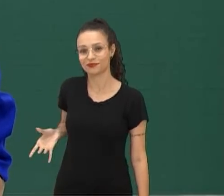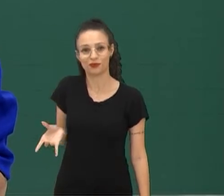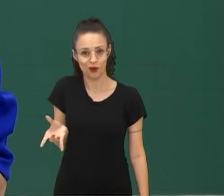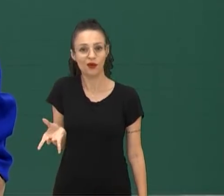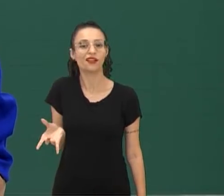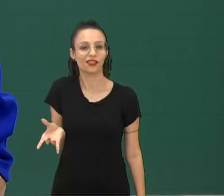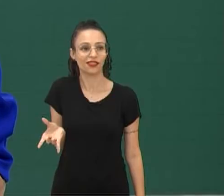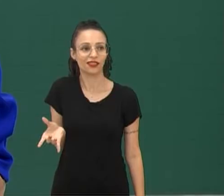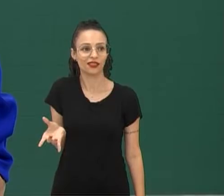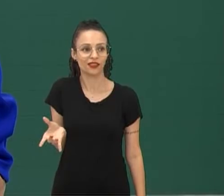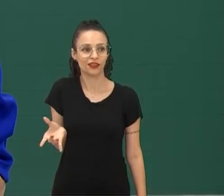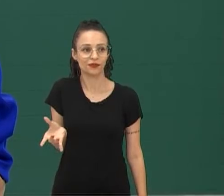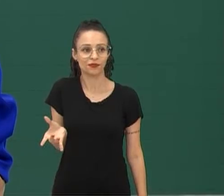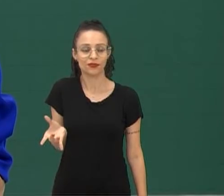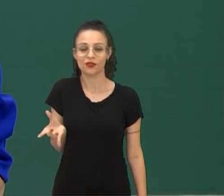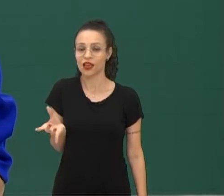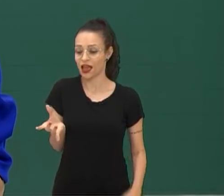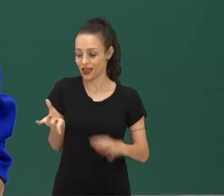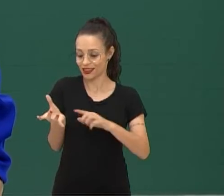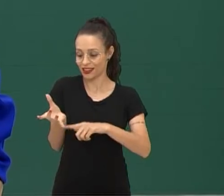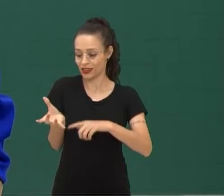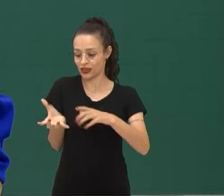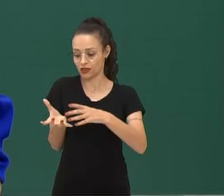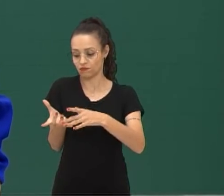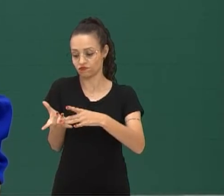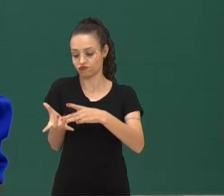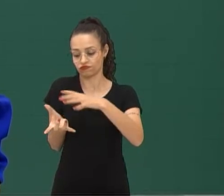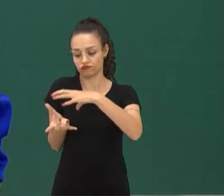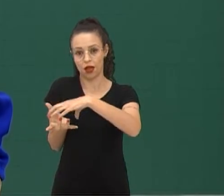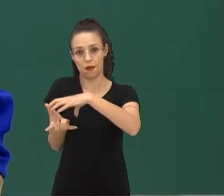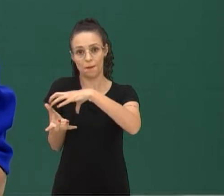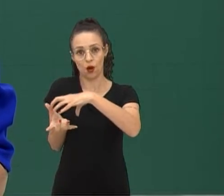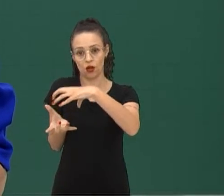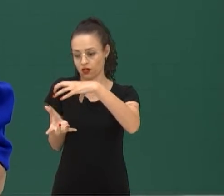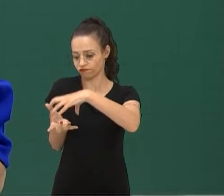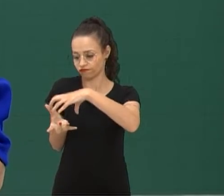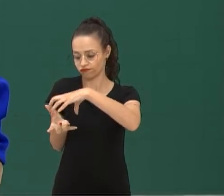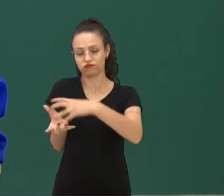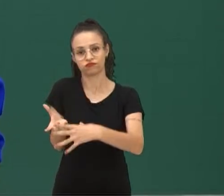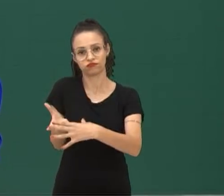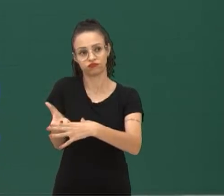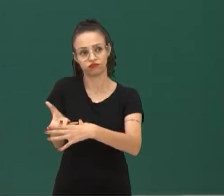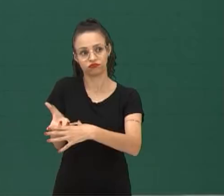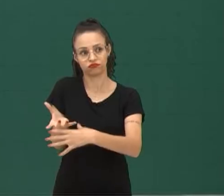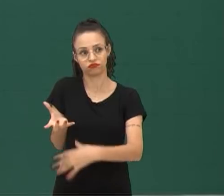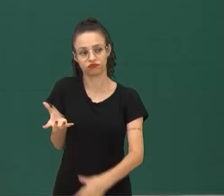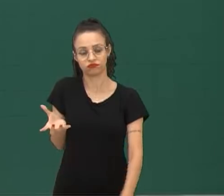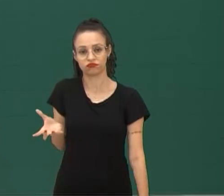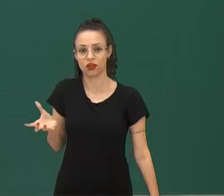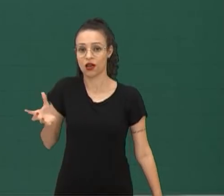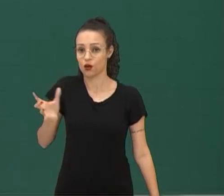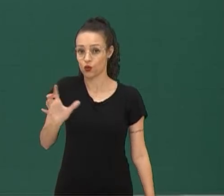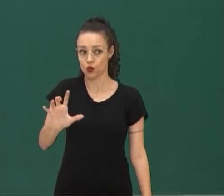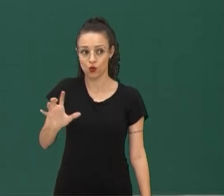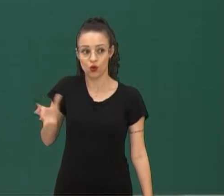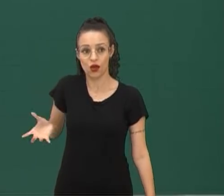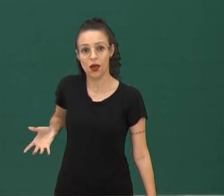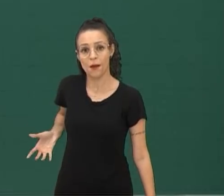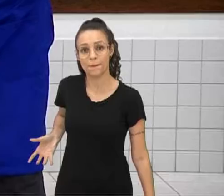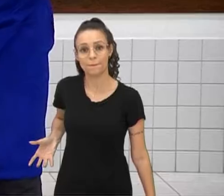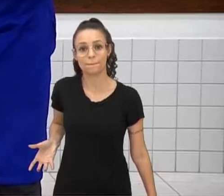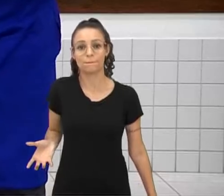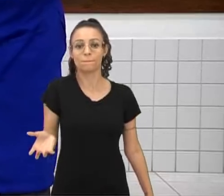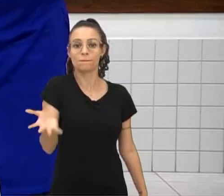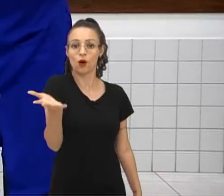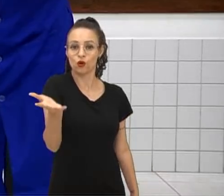bola, os meus outros 2 dedos ficam espalmados sobre a bola e daí eu vou virar o meu braço para